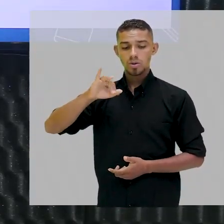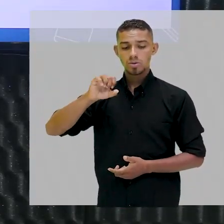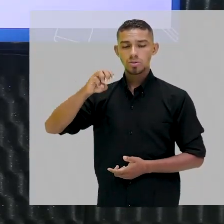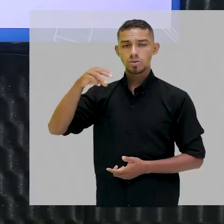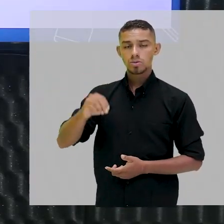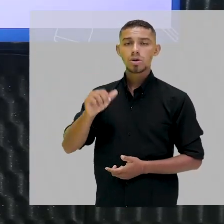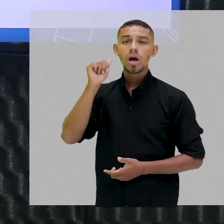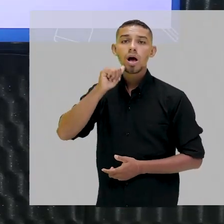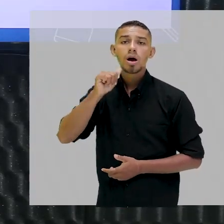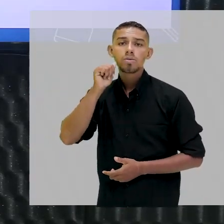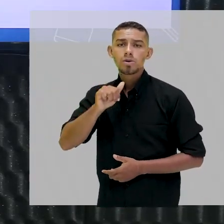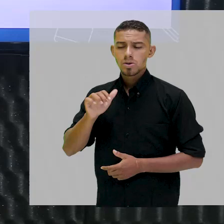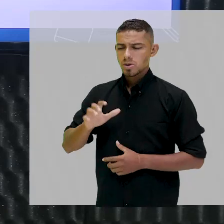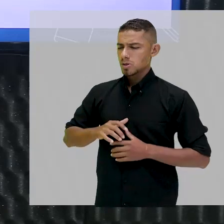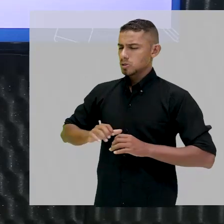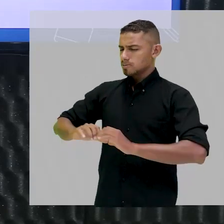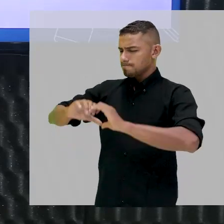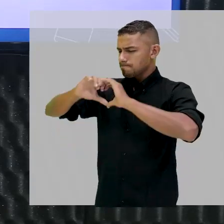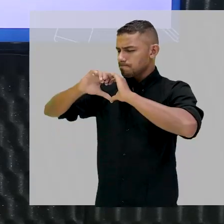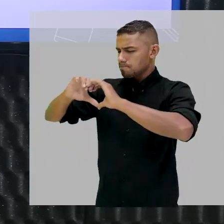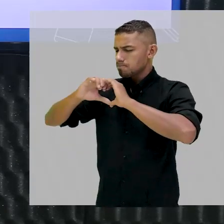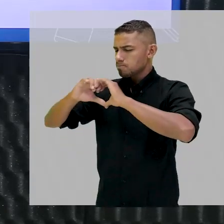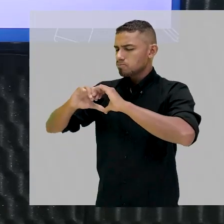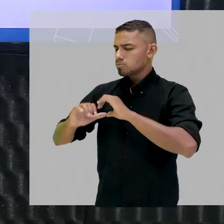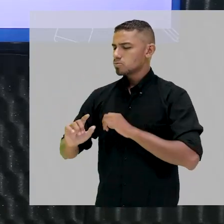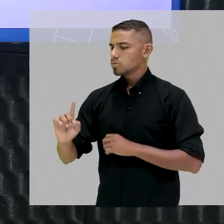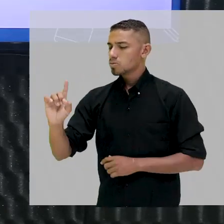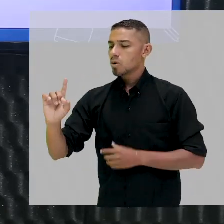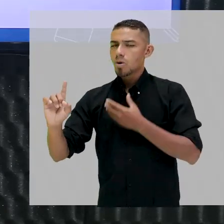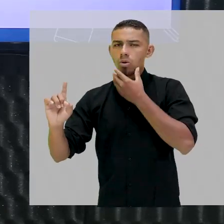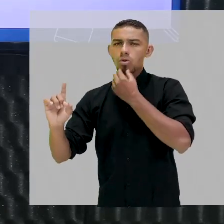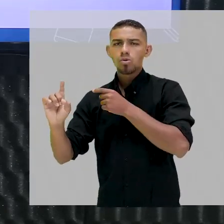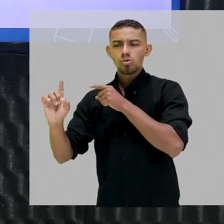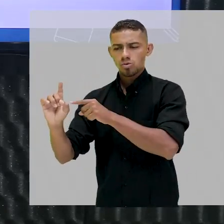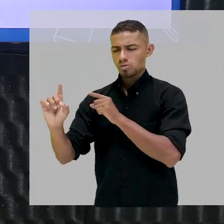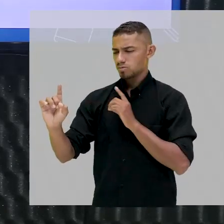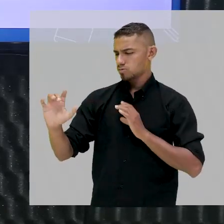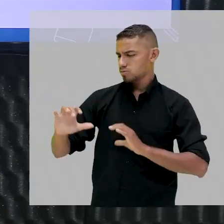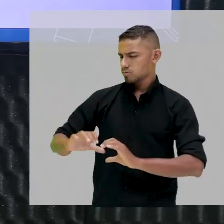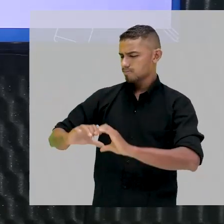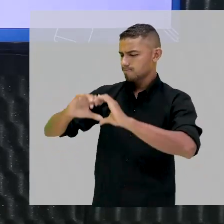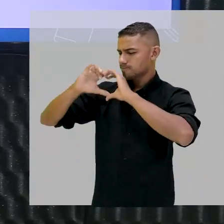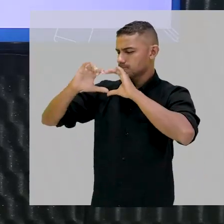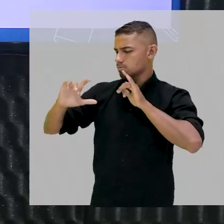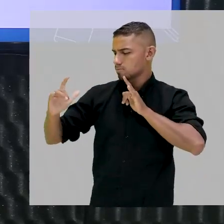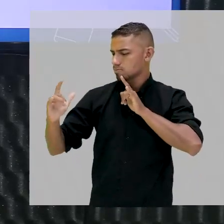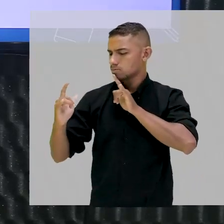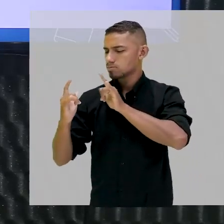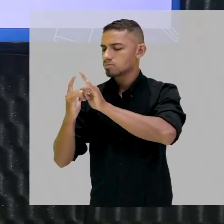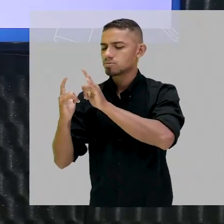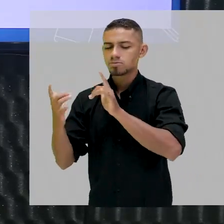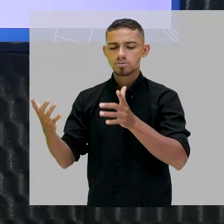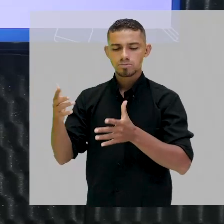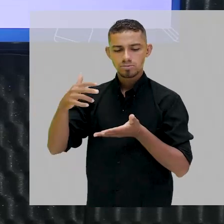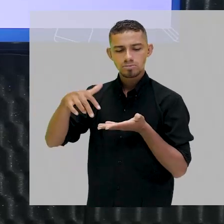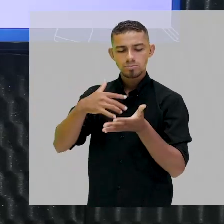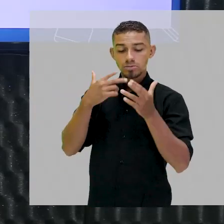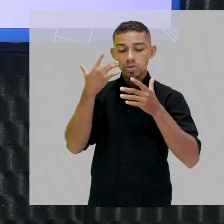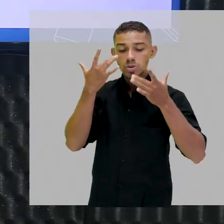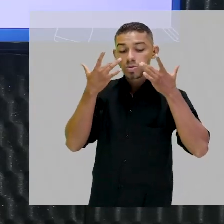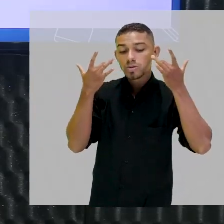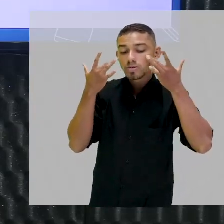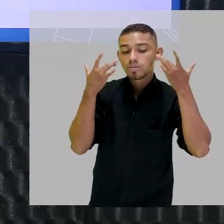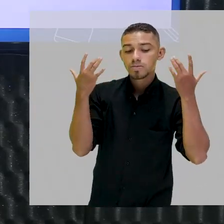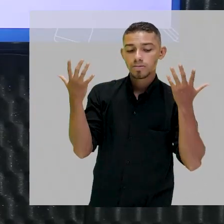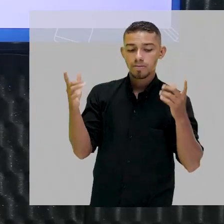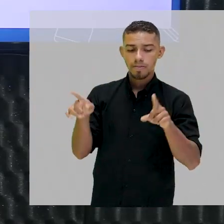um homem. Aí aqui surge um pouquinho das danças coreografadas, das danças teatrais, né? Aí a